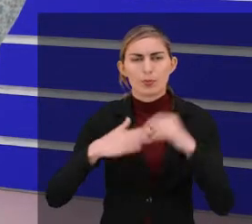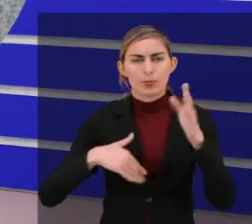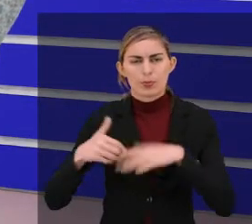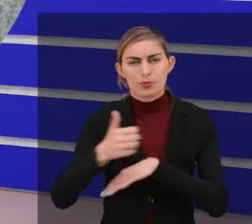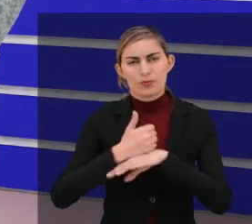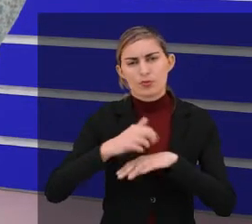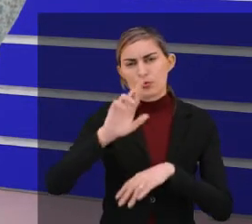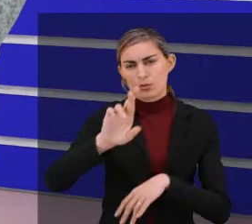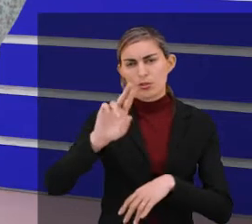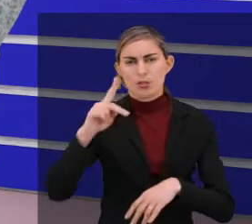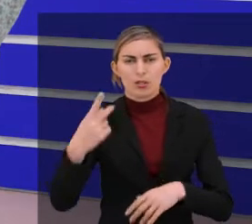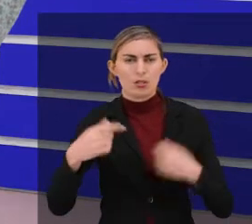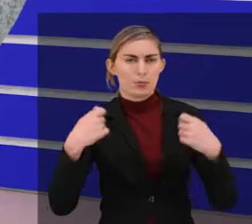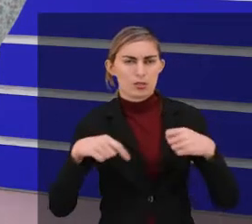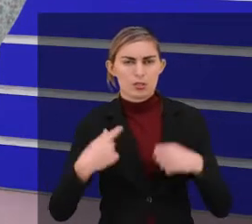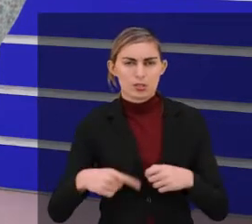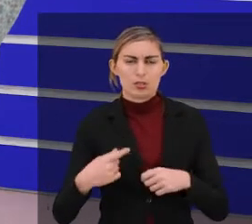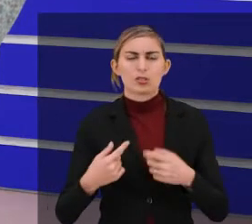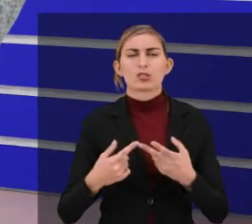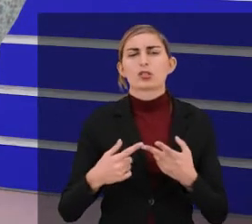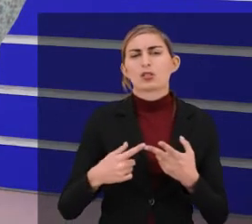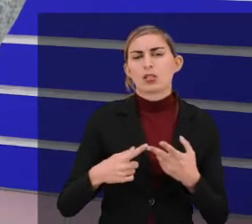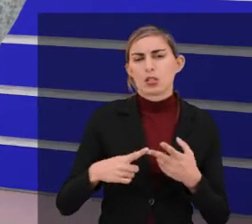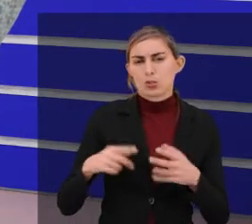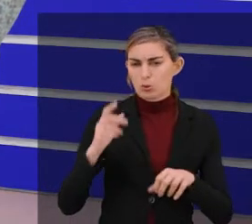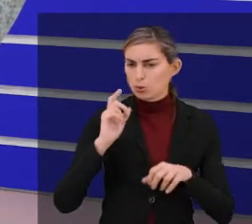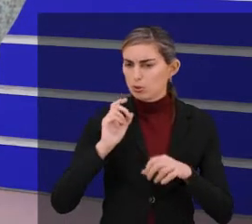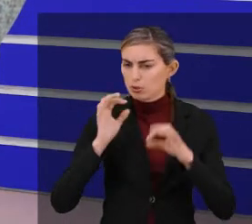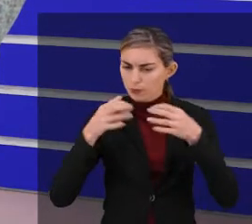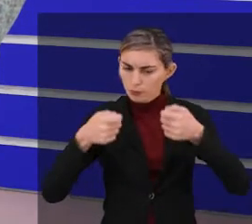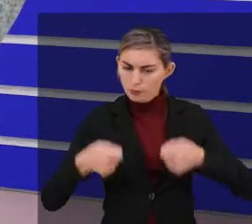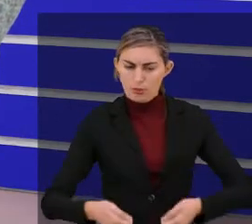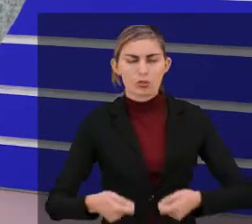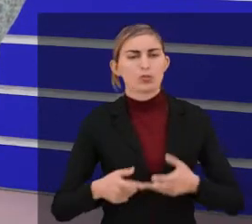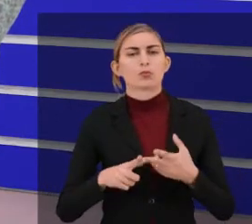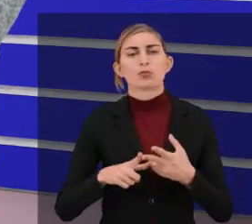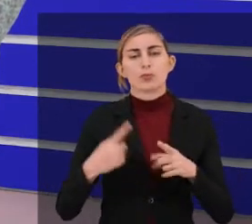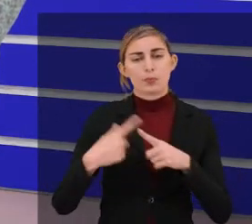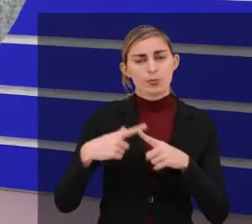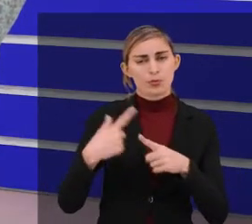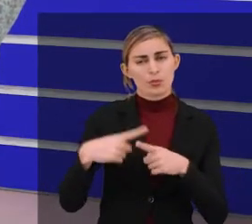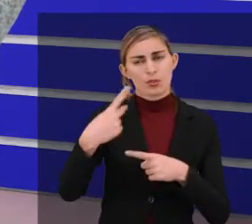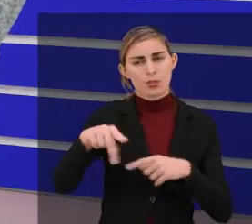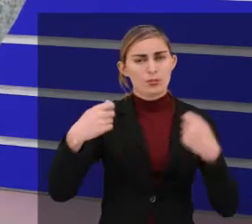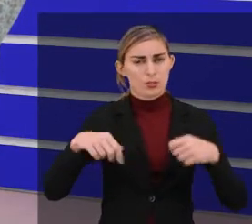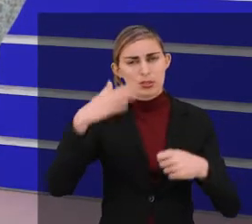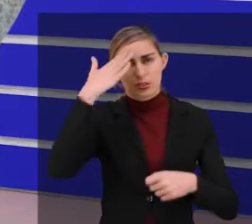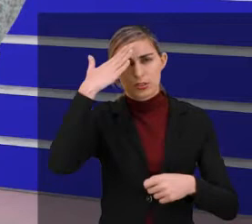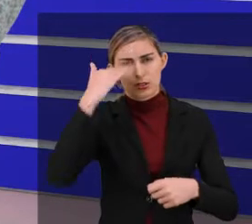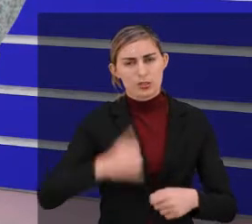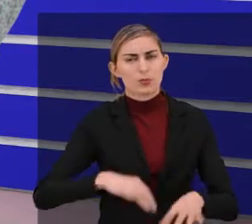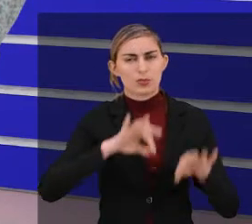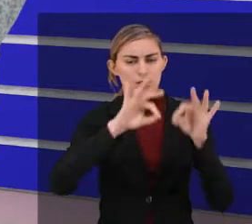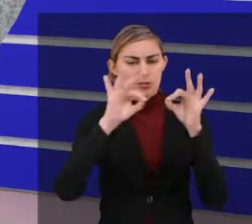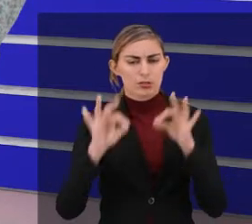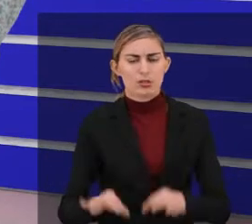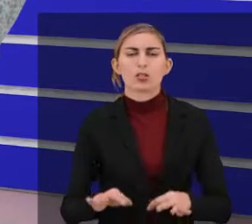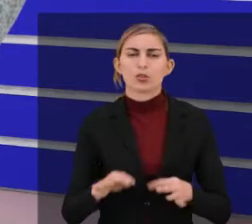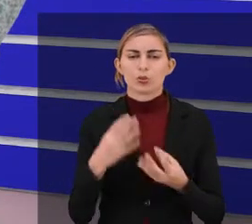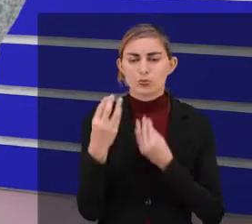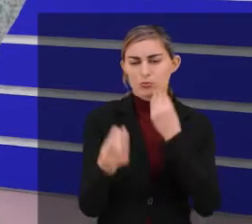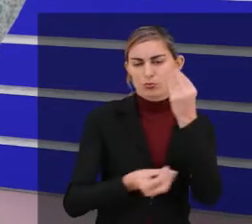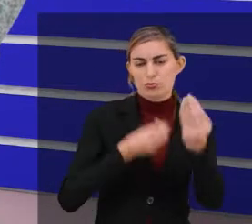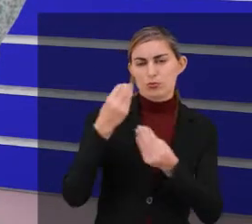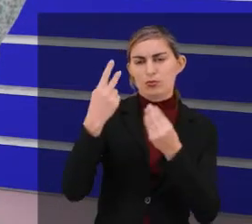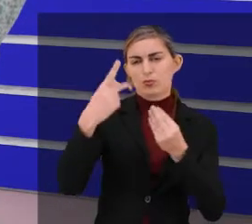de RH ele tem que ter um baseamento muito sólido, porque ele precisa saber efetivamente como